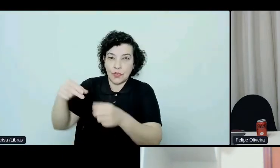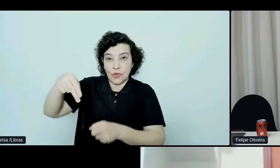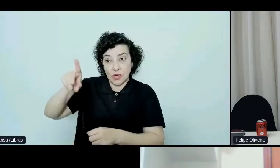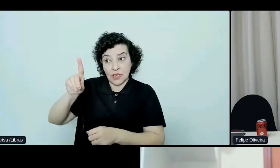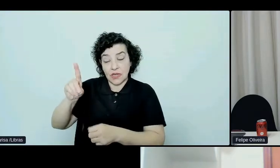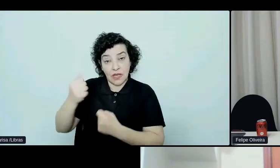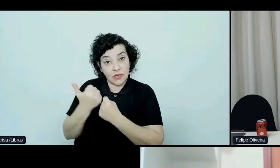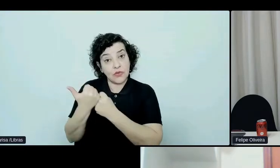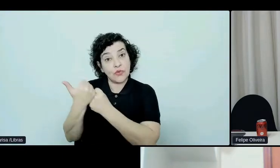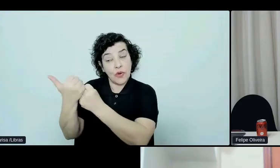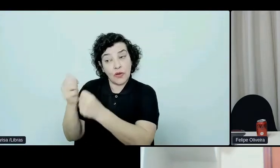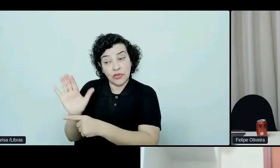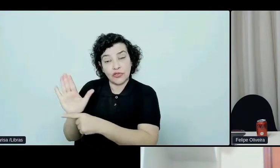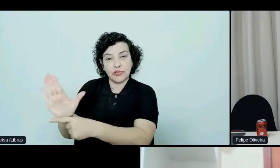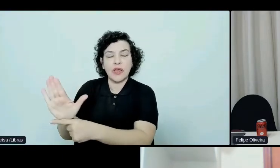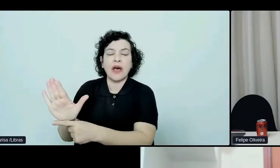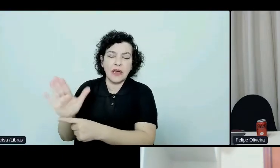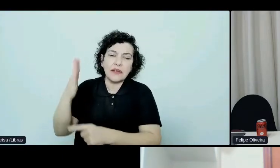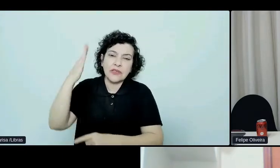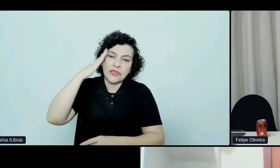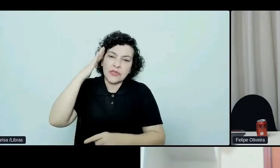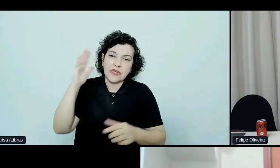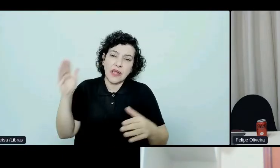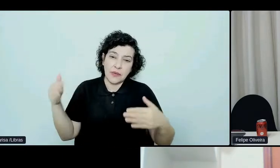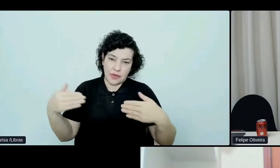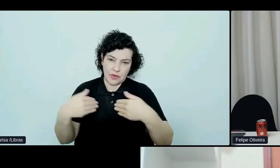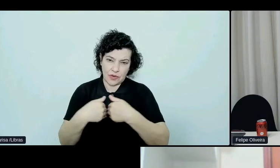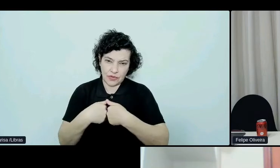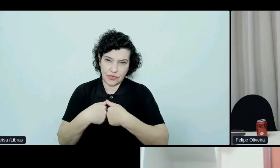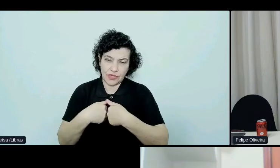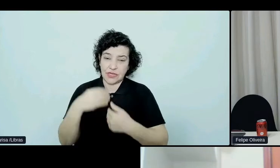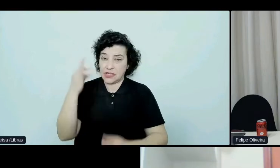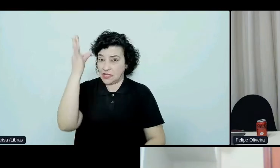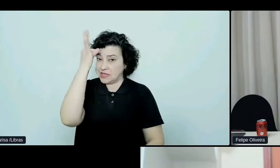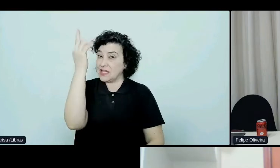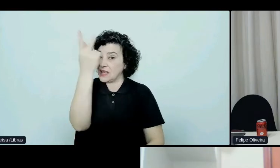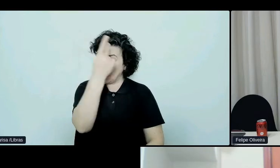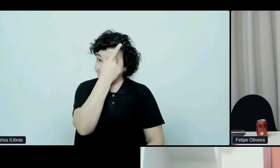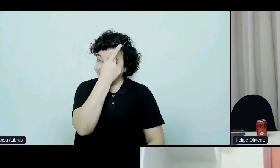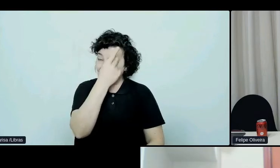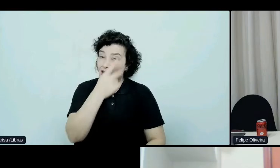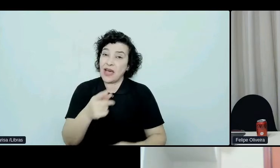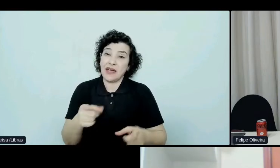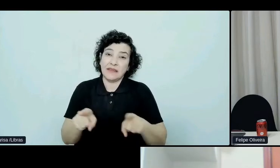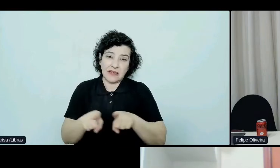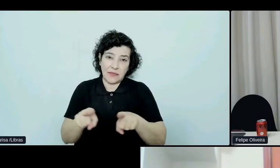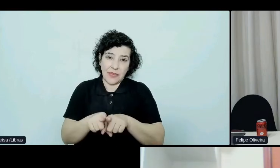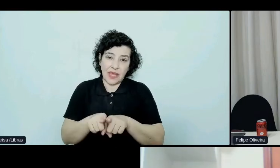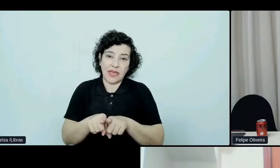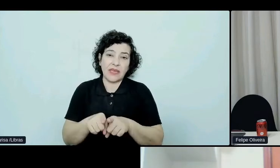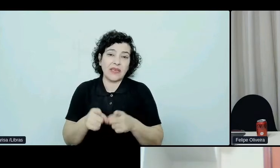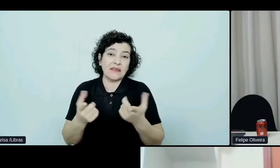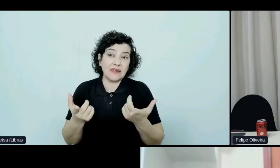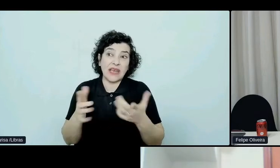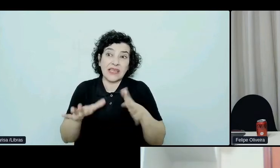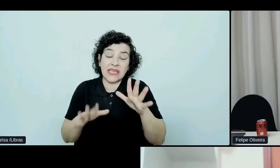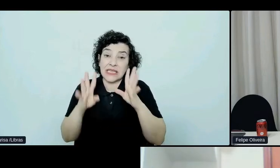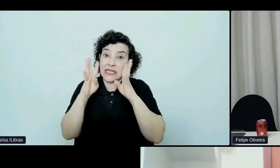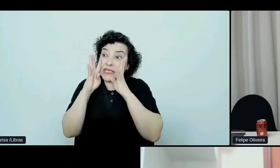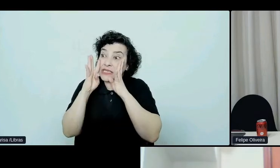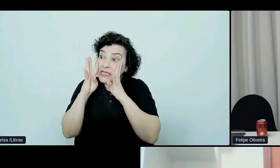dicas vocês dariam hoje para as empresas, de forma geral, para conseguir dar